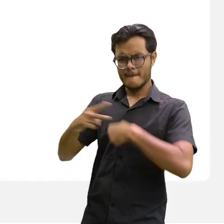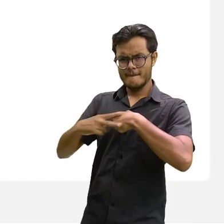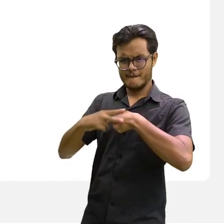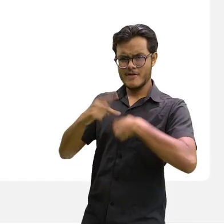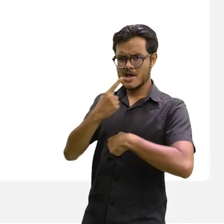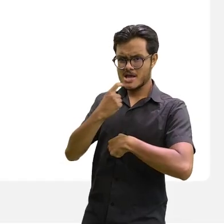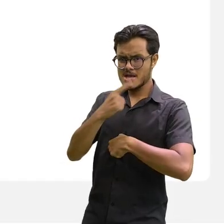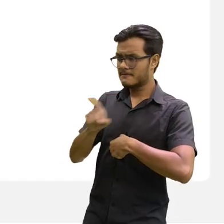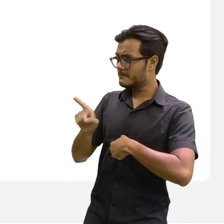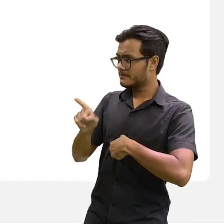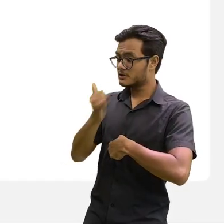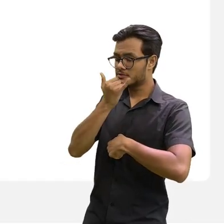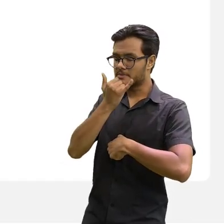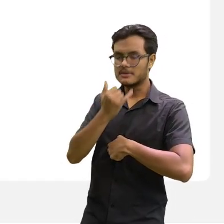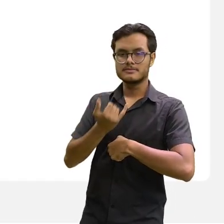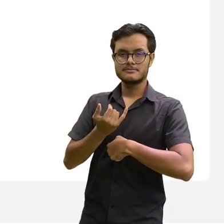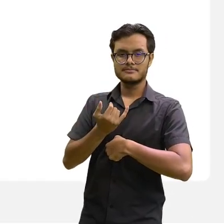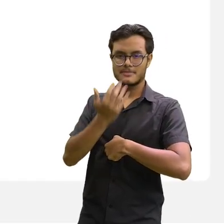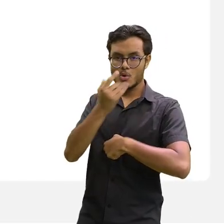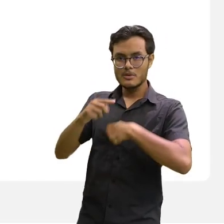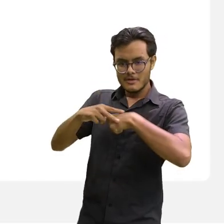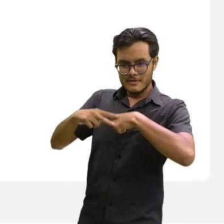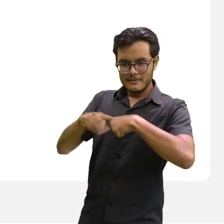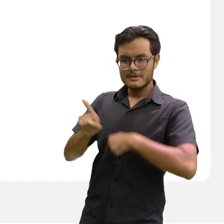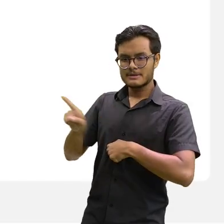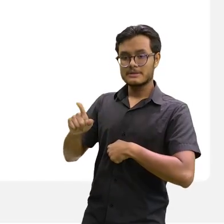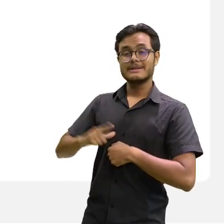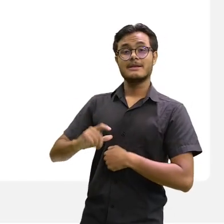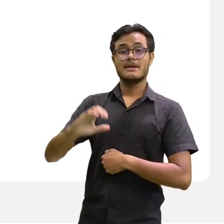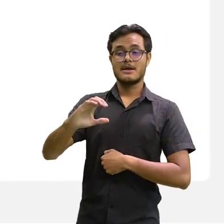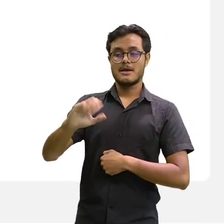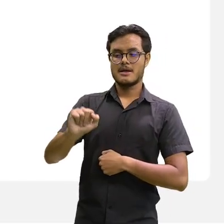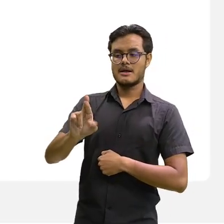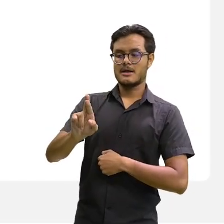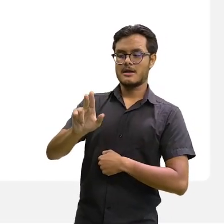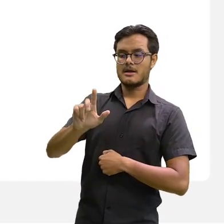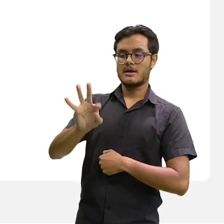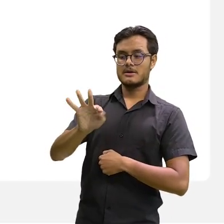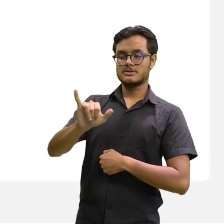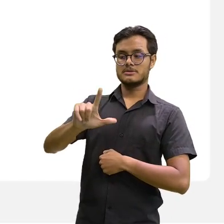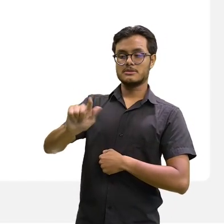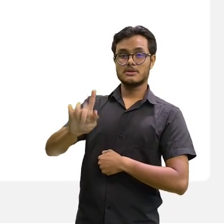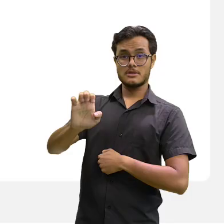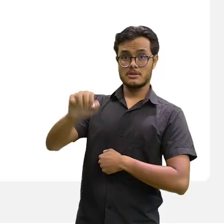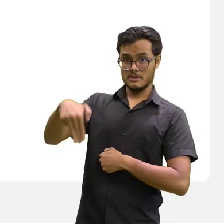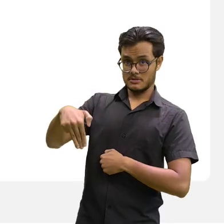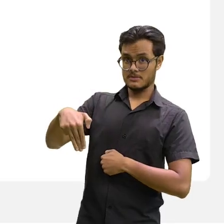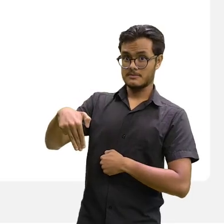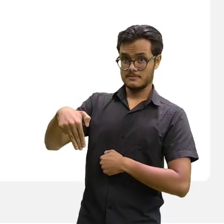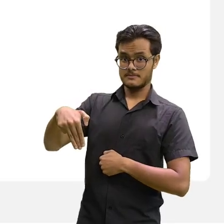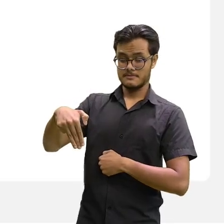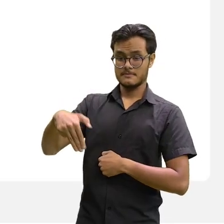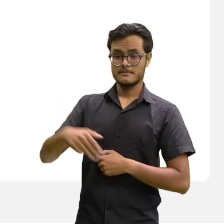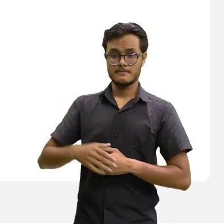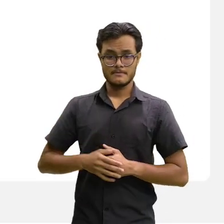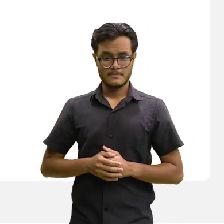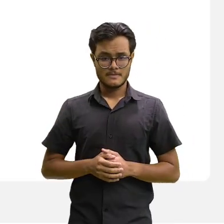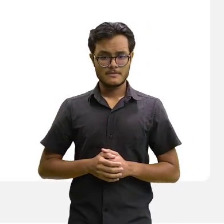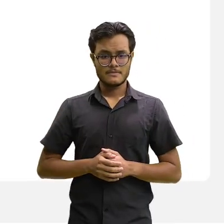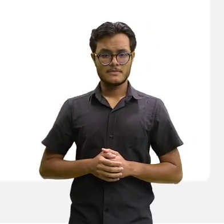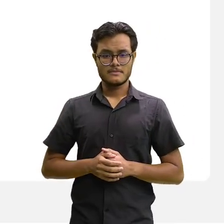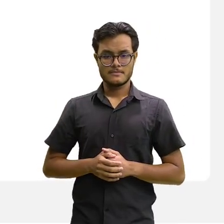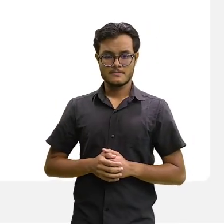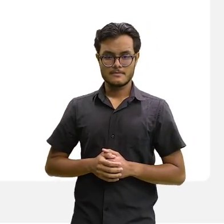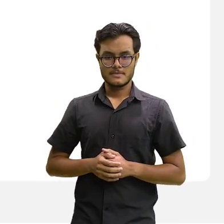epiglote, que é feita de uma cartilagem elástica, certo? Ser empurrada para